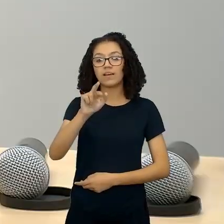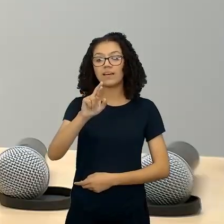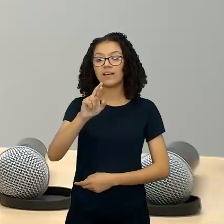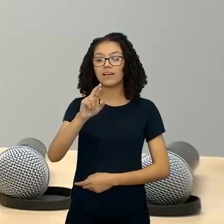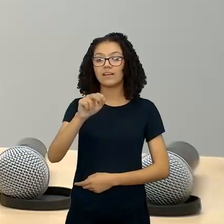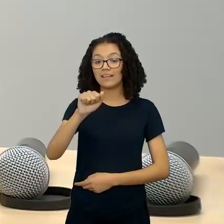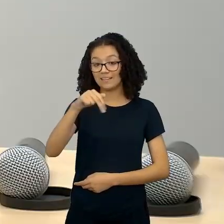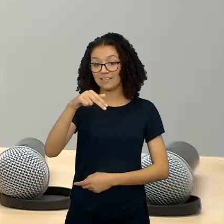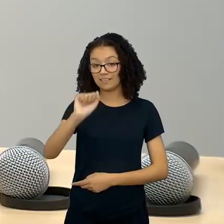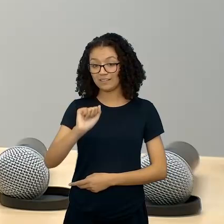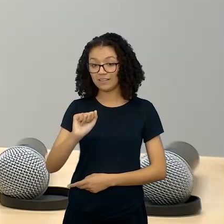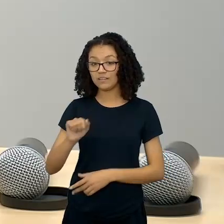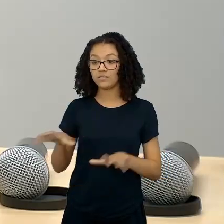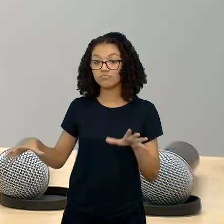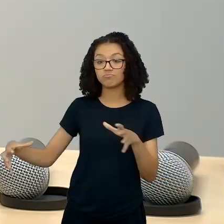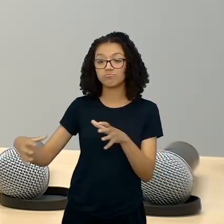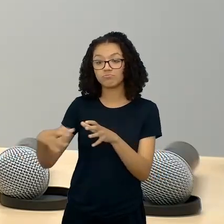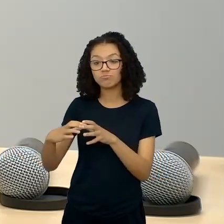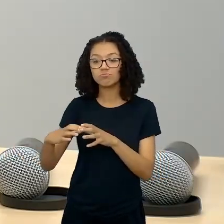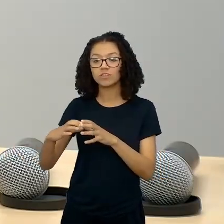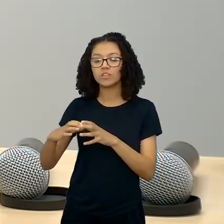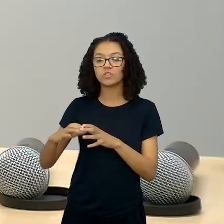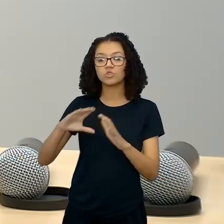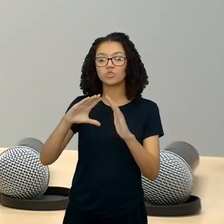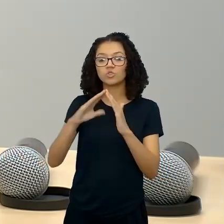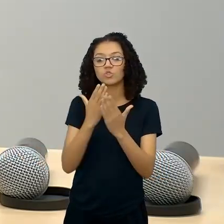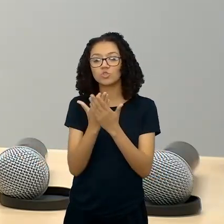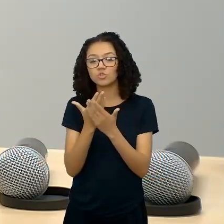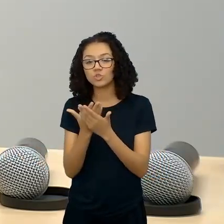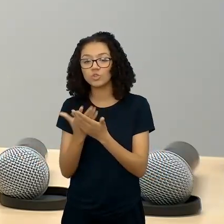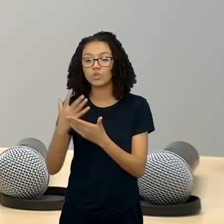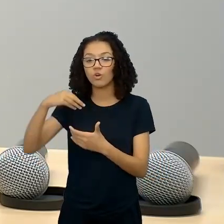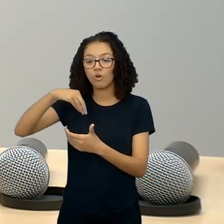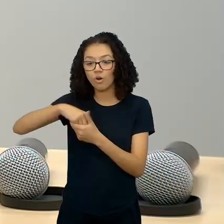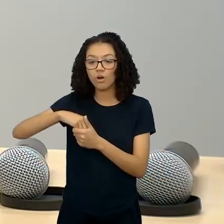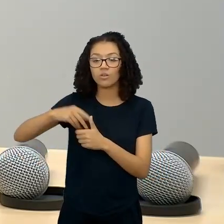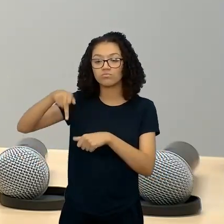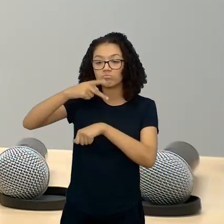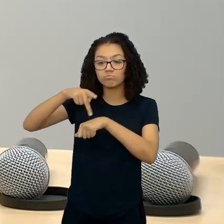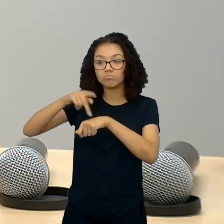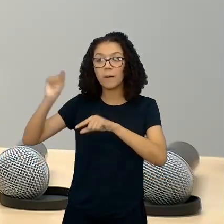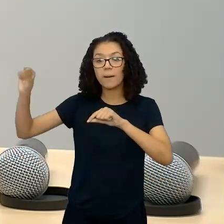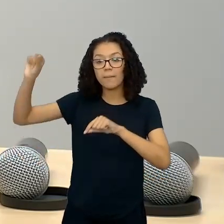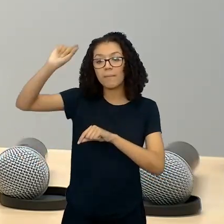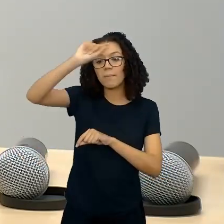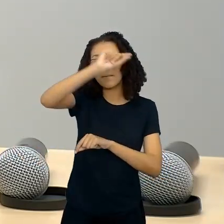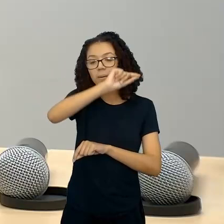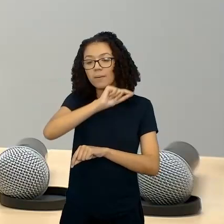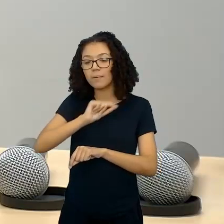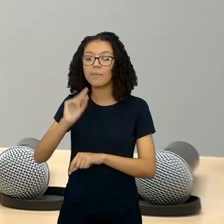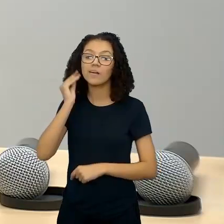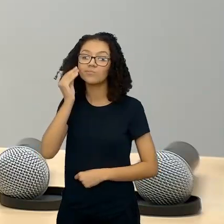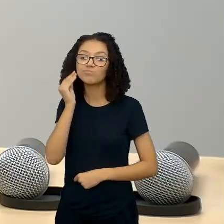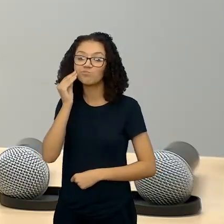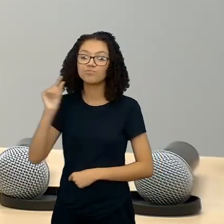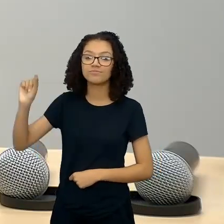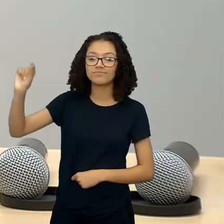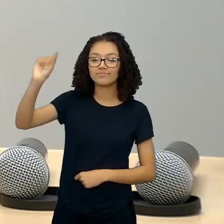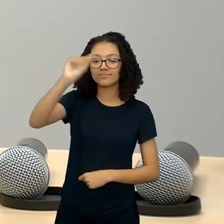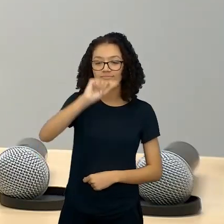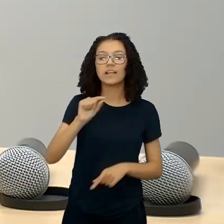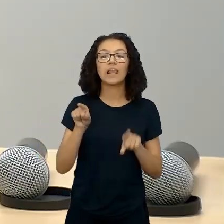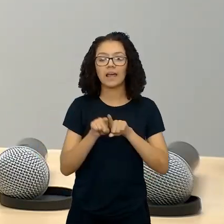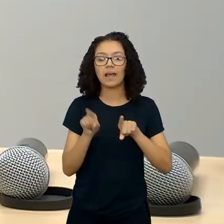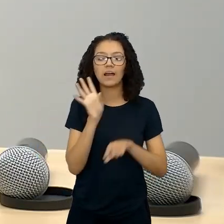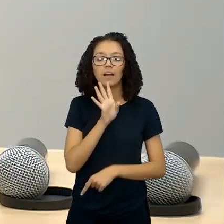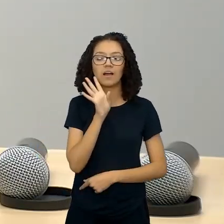de escolas de línguas nacionais. Bem bacana trazer experiência, né, de outras pessoas. A